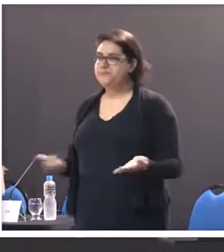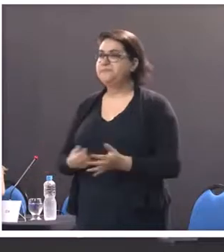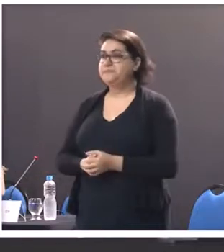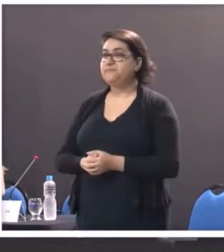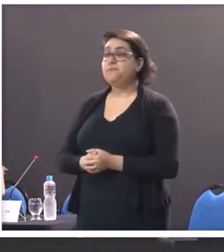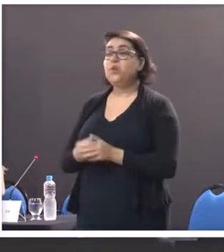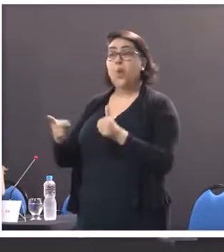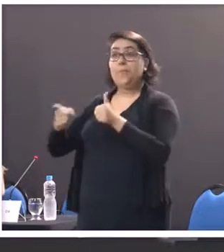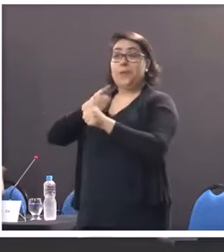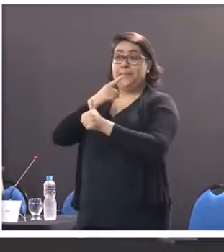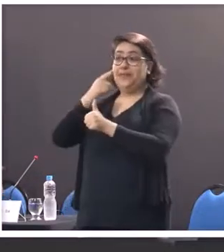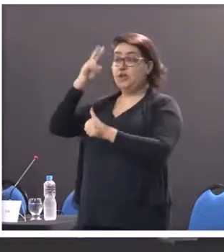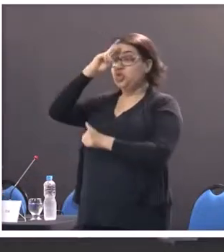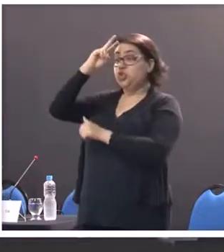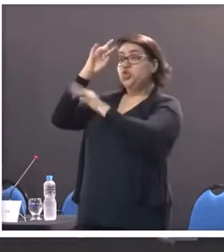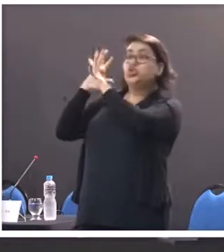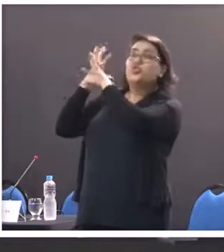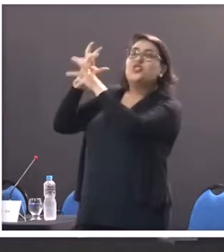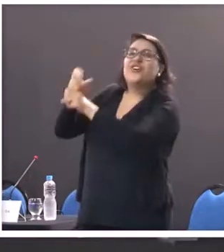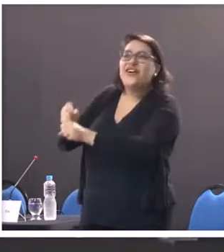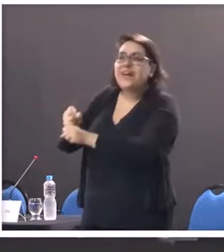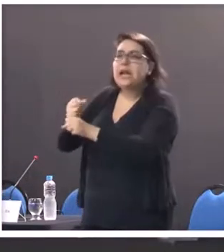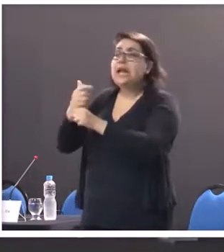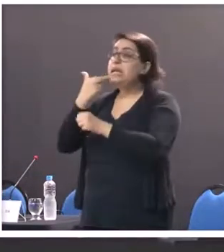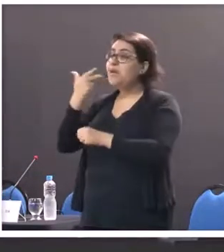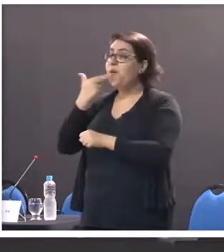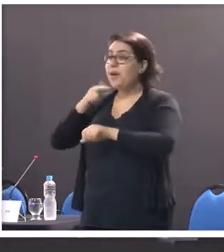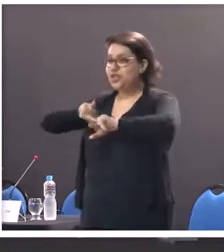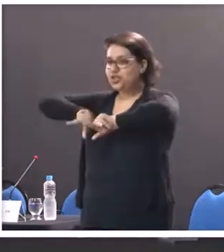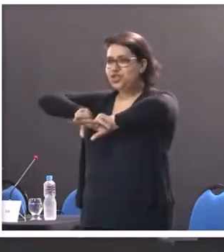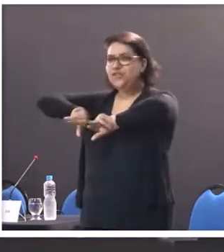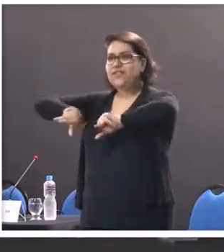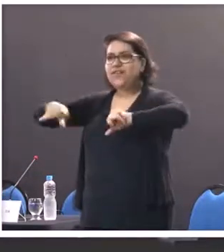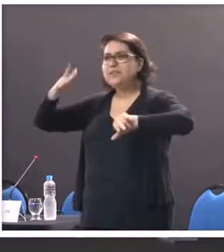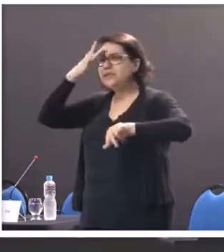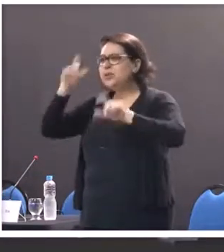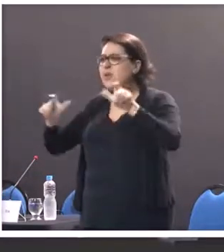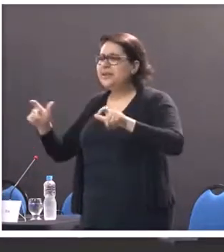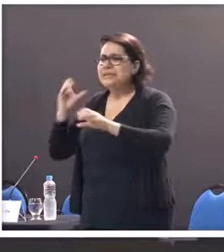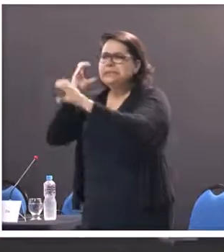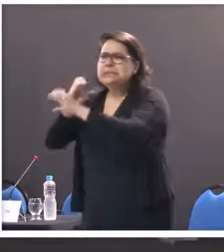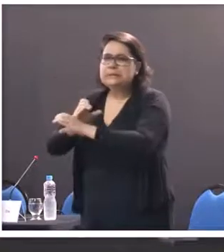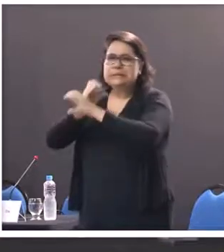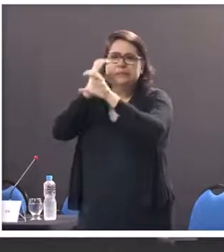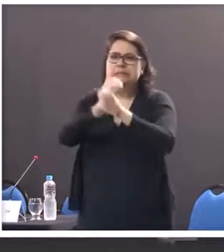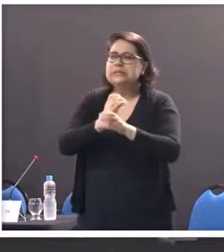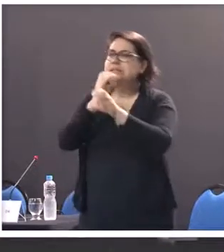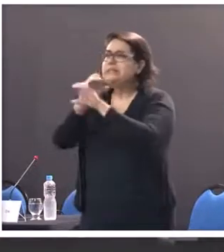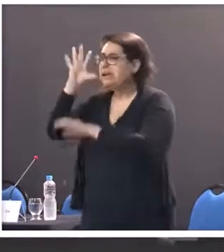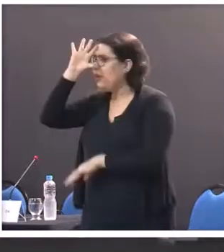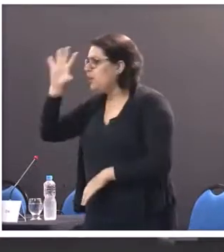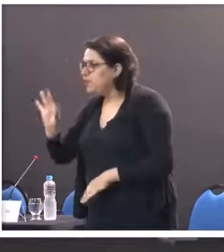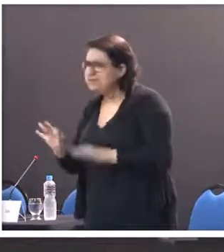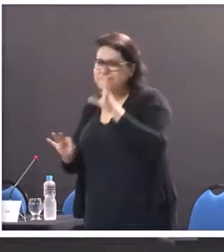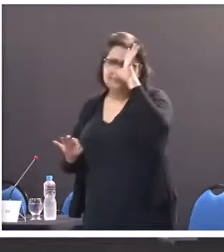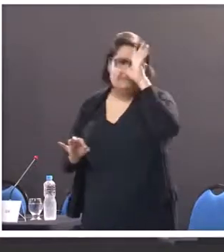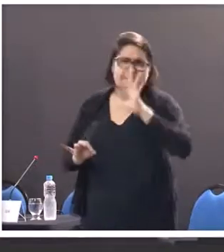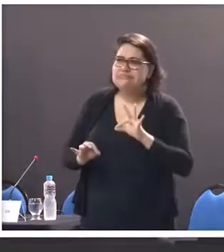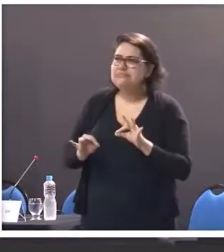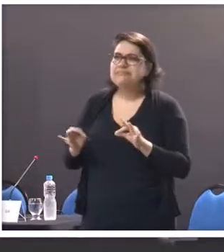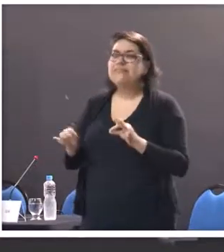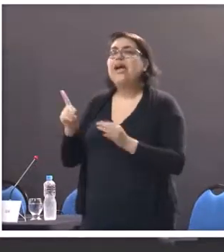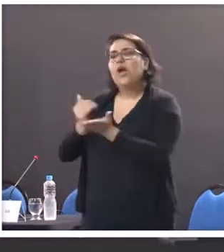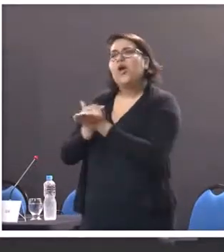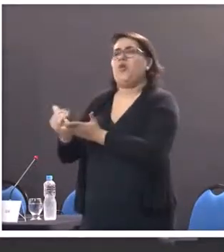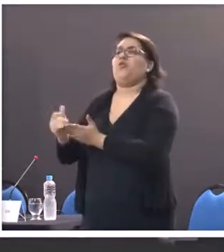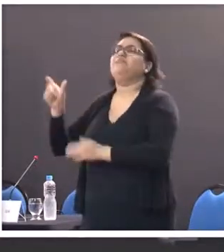é o primeiro relato histórico onde se tem línguas diferentes sendo faladas e as pessoas não conseguem se entender, não conseguem compreender um